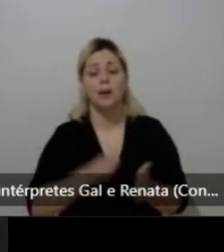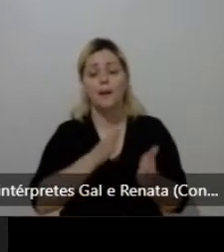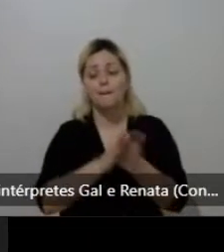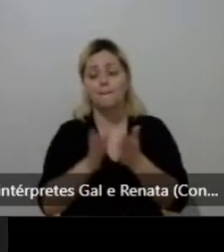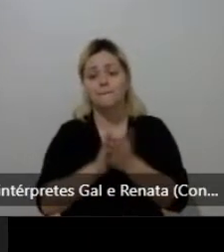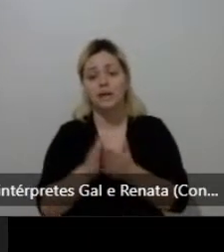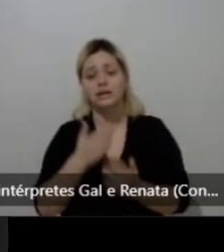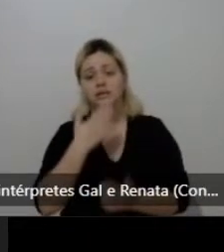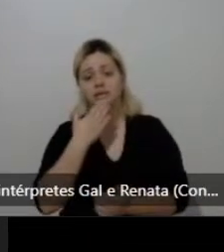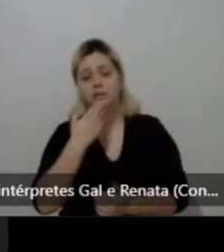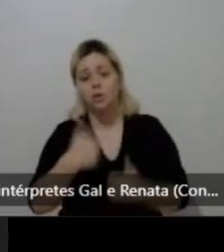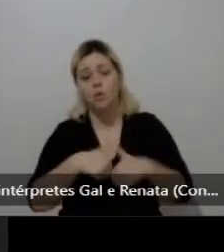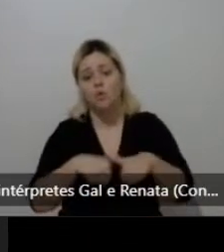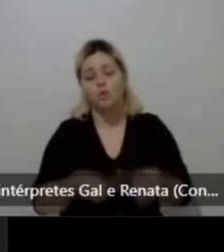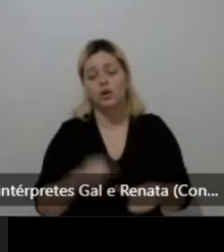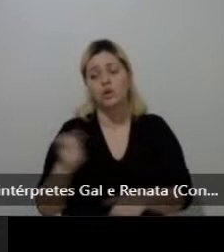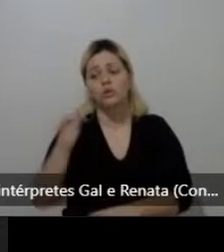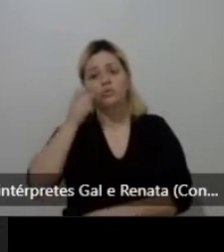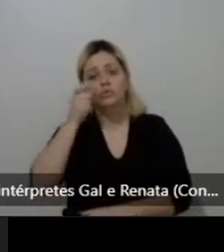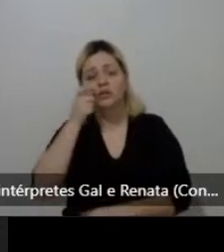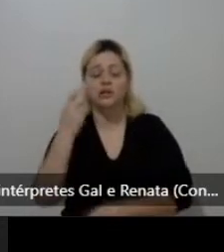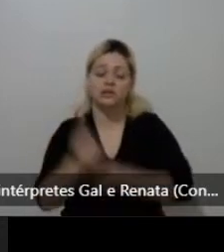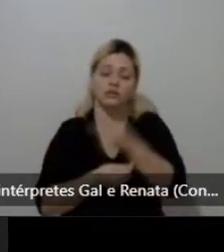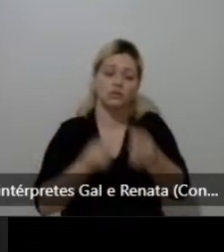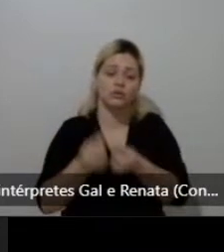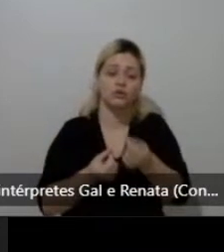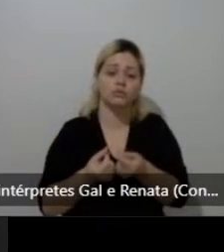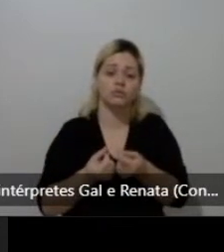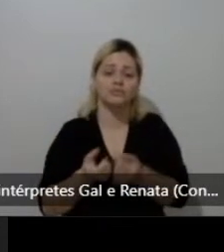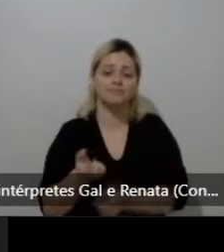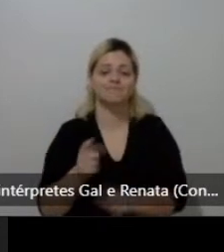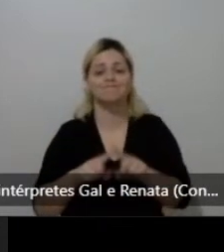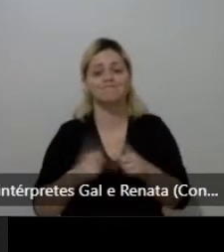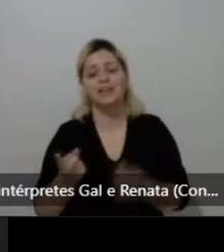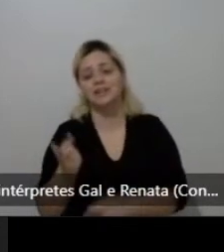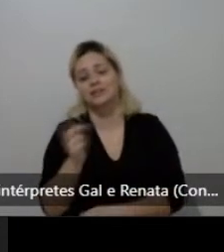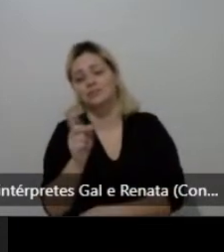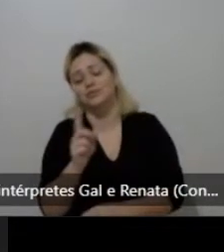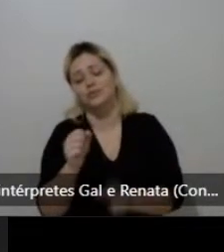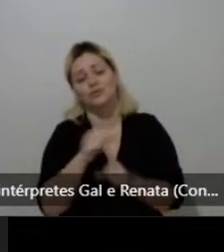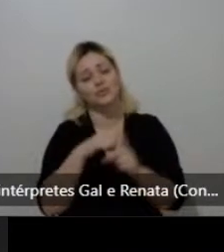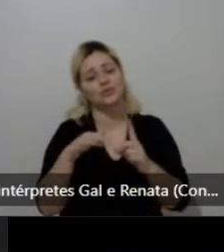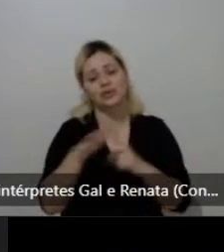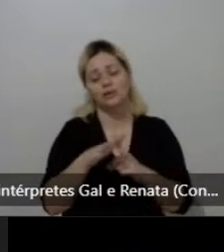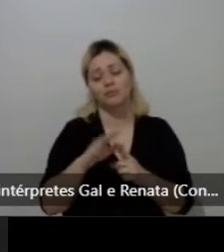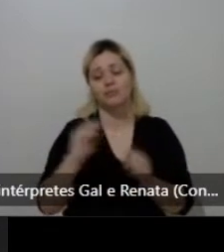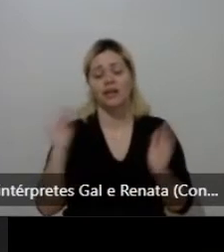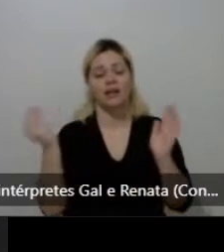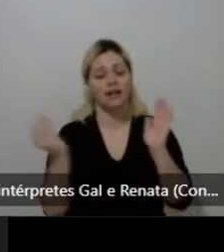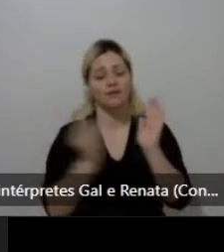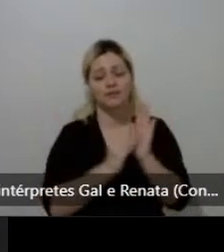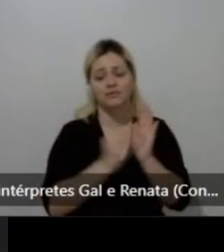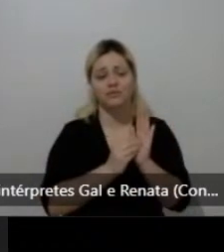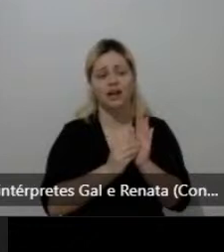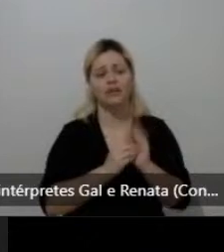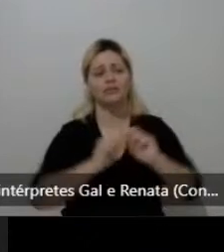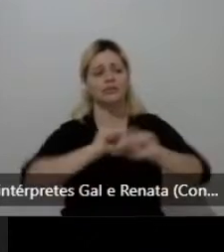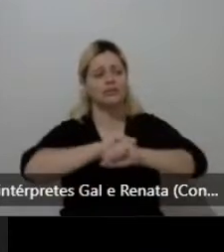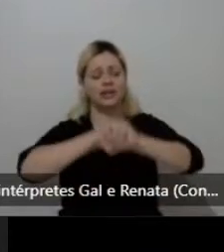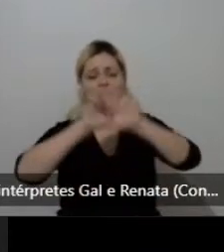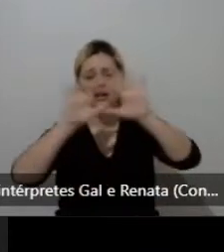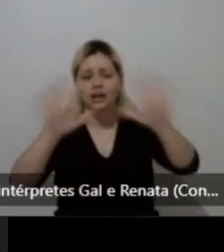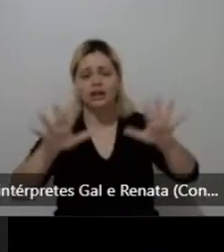priorizar o interesse econômico e não o interesse social, né? Com a falta de transparência e participação, extinção